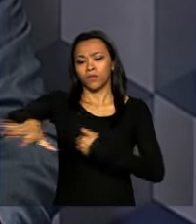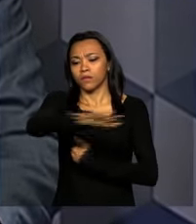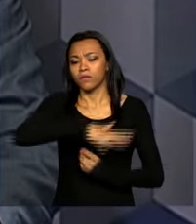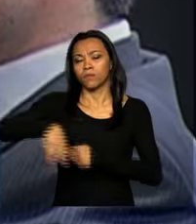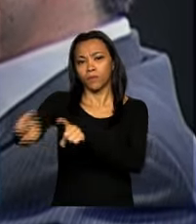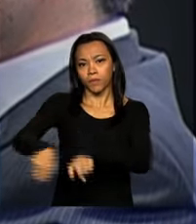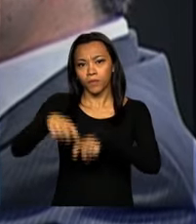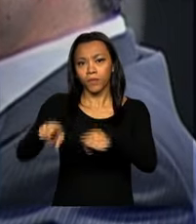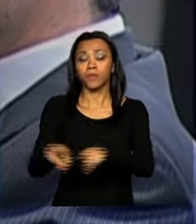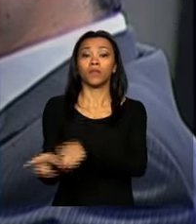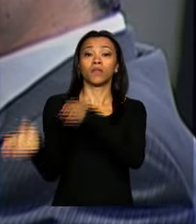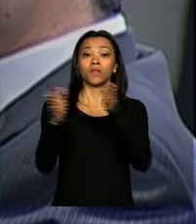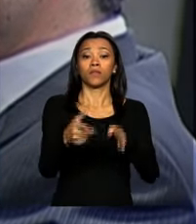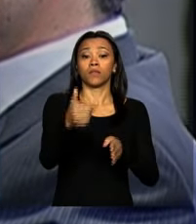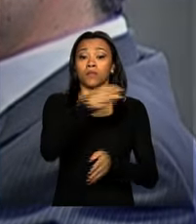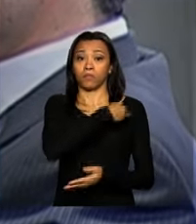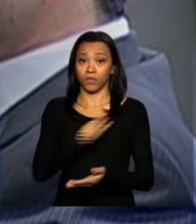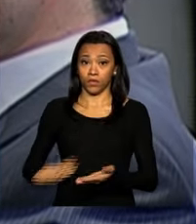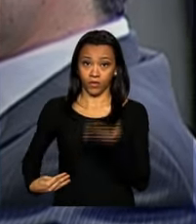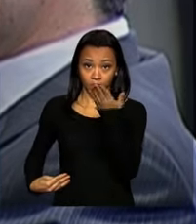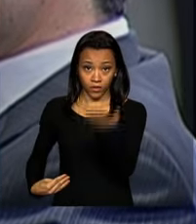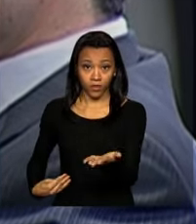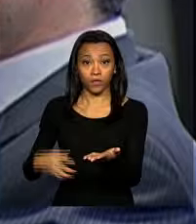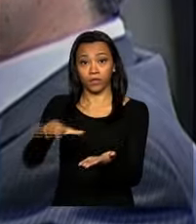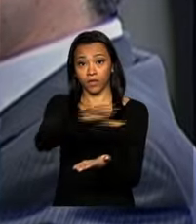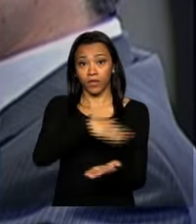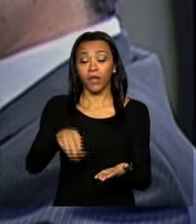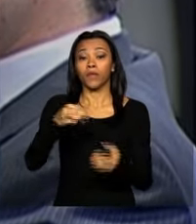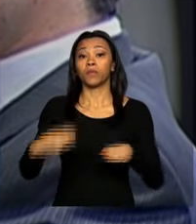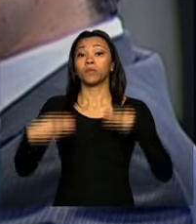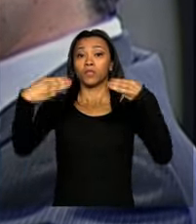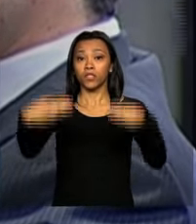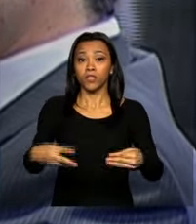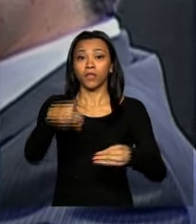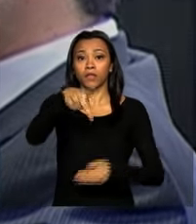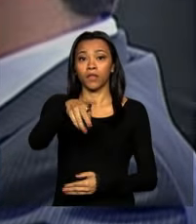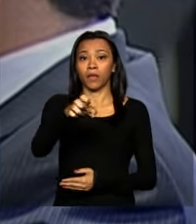Barbalho, ministro de Estado do Ministério da Pesca e Aquicultura.